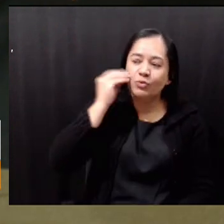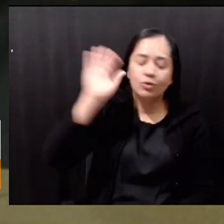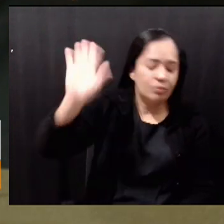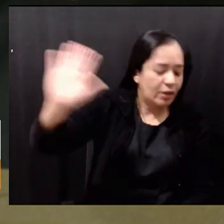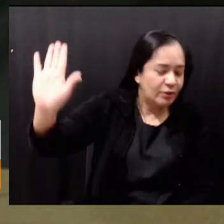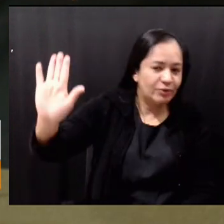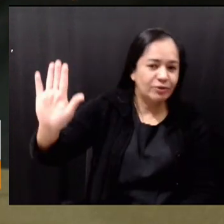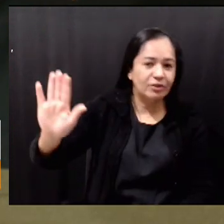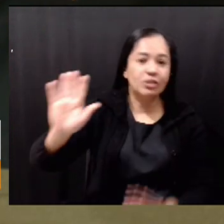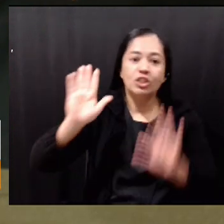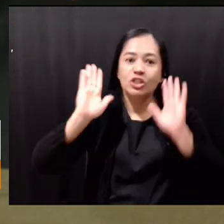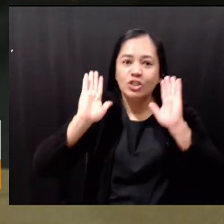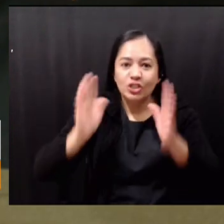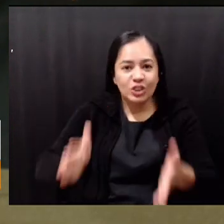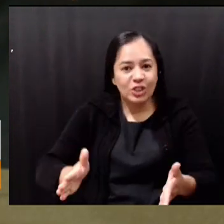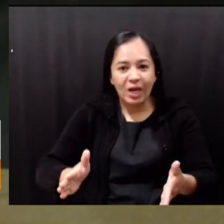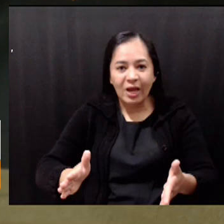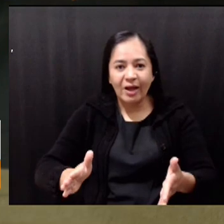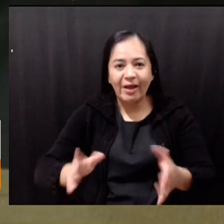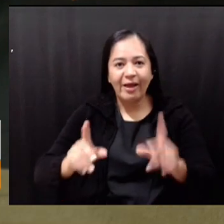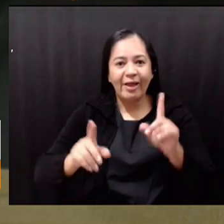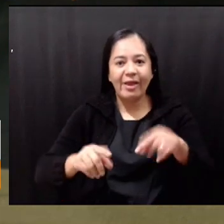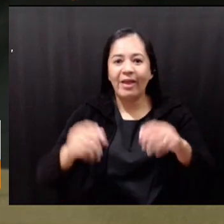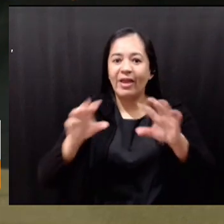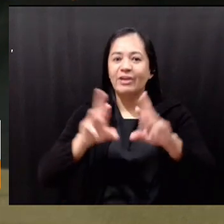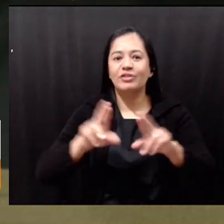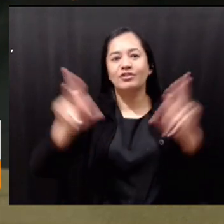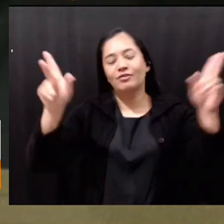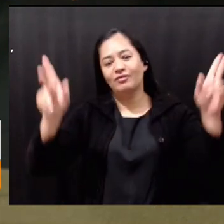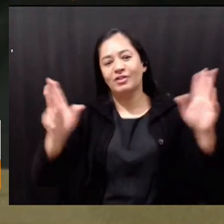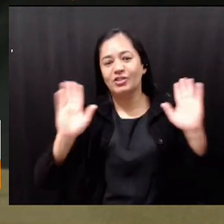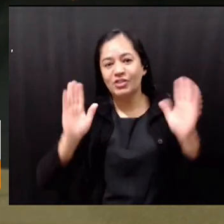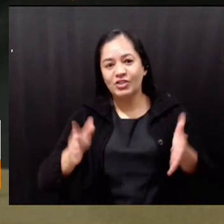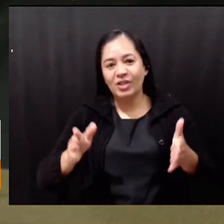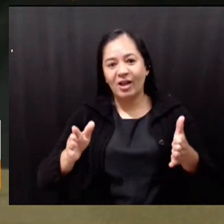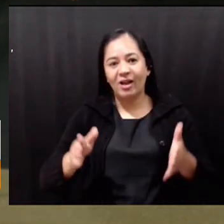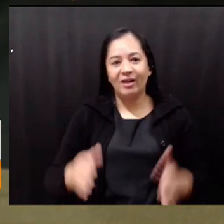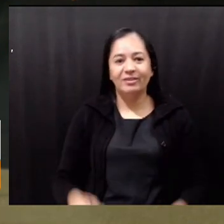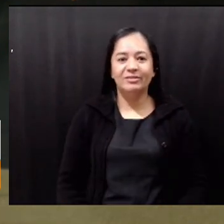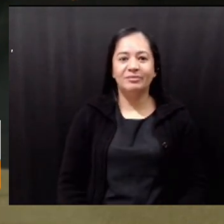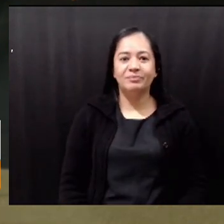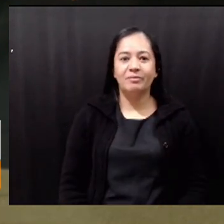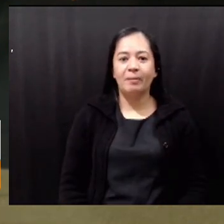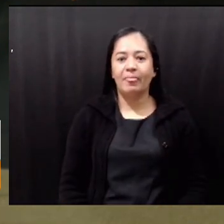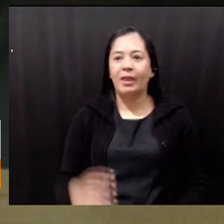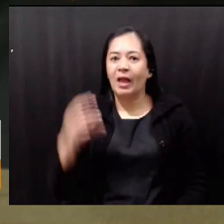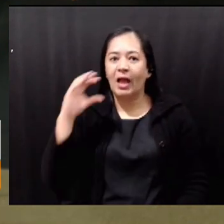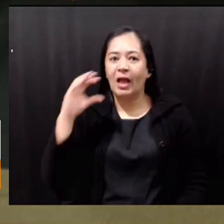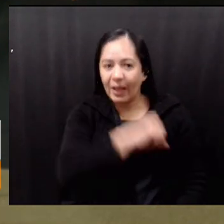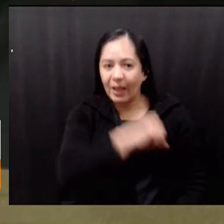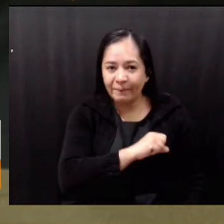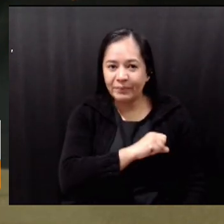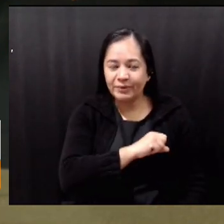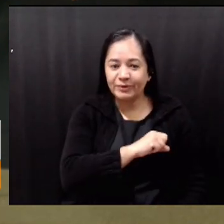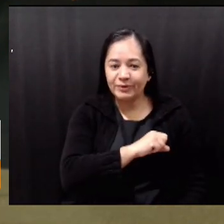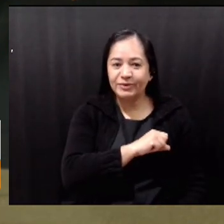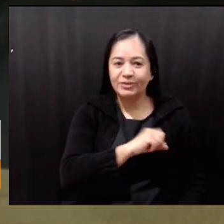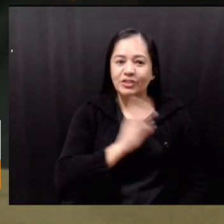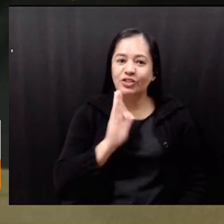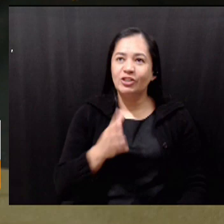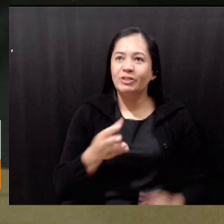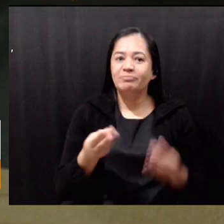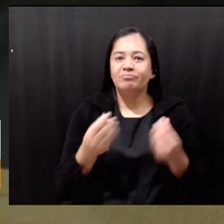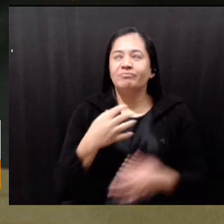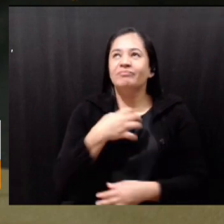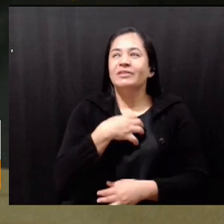já faz a diferença, né, já traz ali, por mais que seja rápido, né, Arthur, já traz, assim, uma sensação de